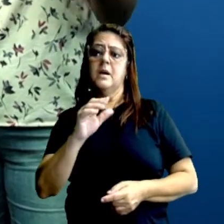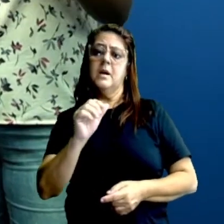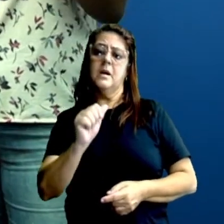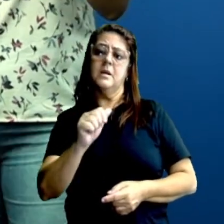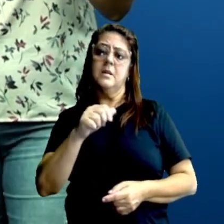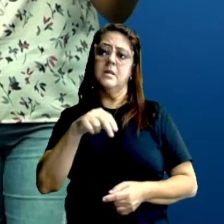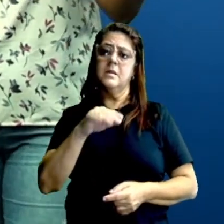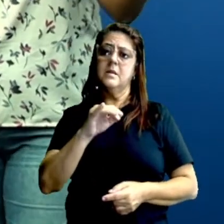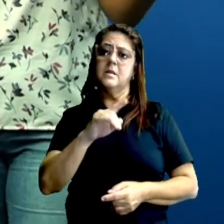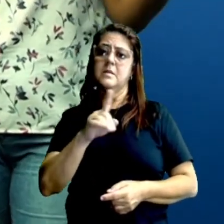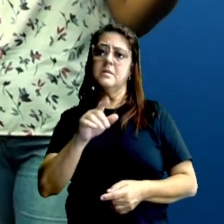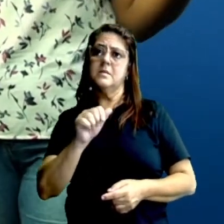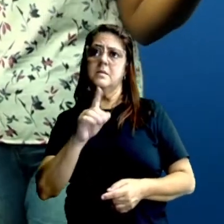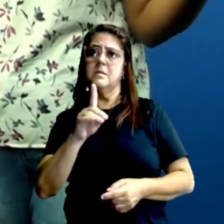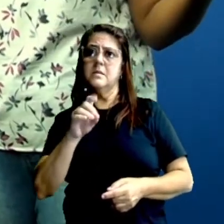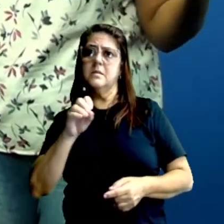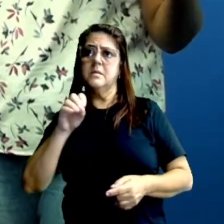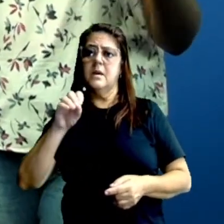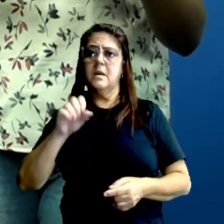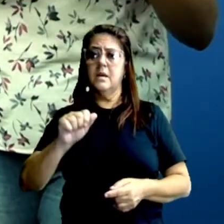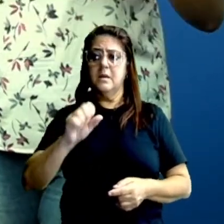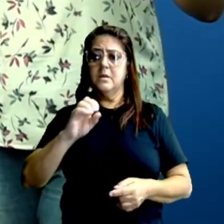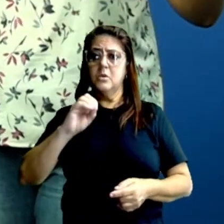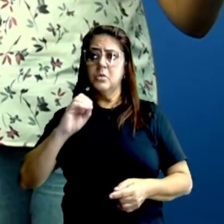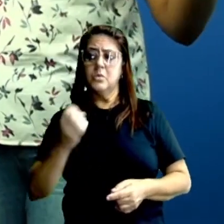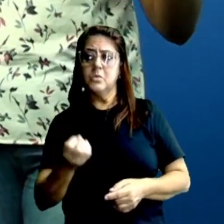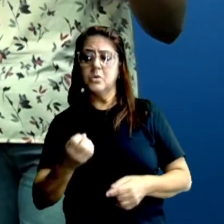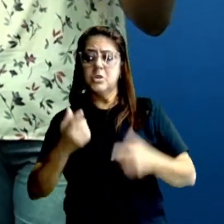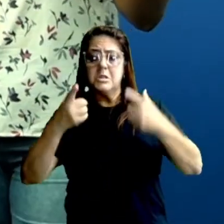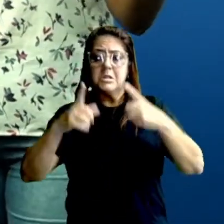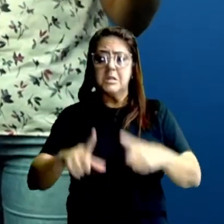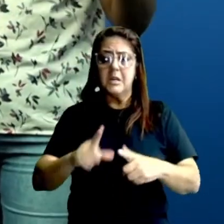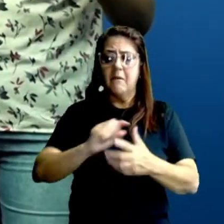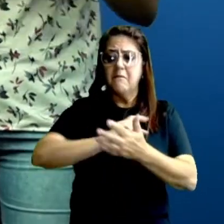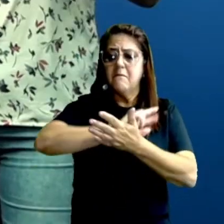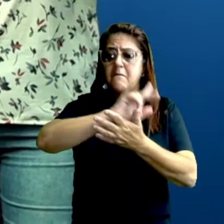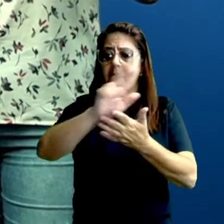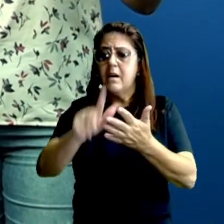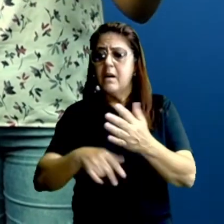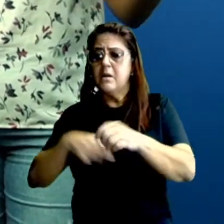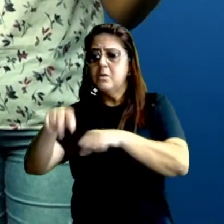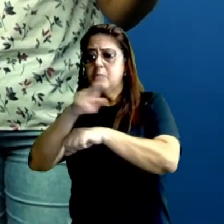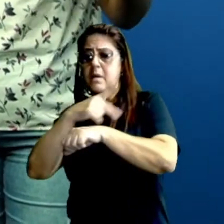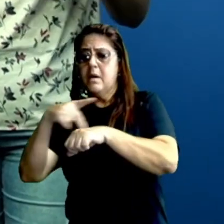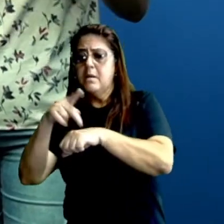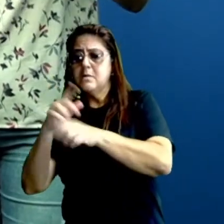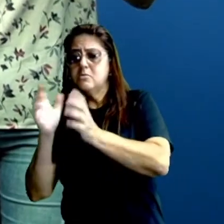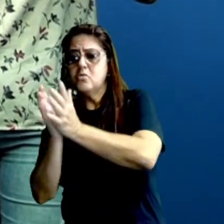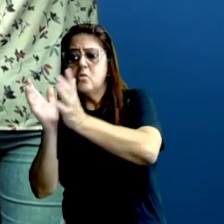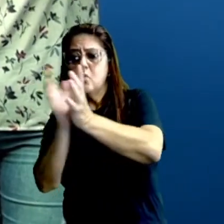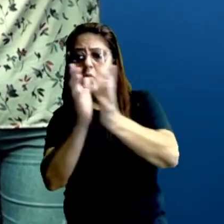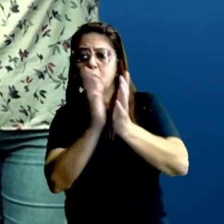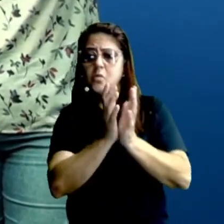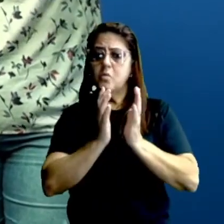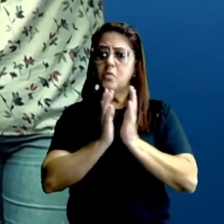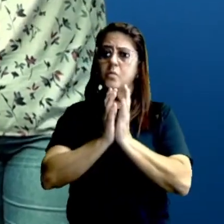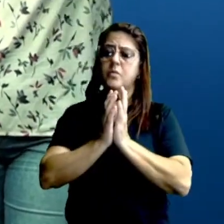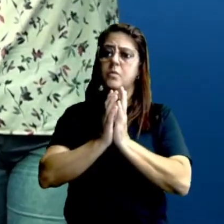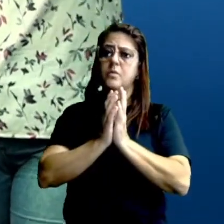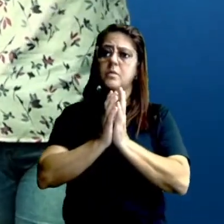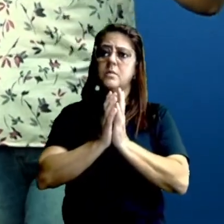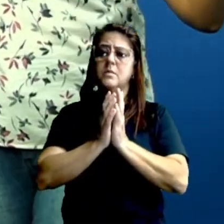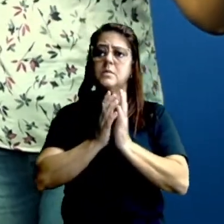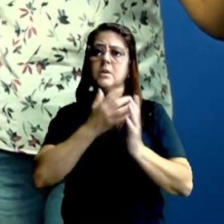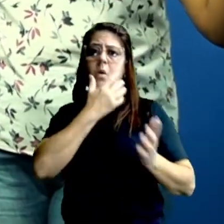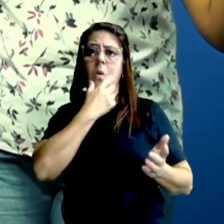seus países da África África é um continente né Onde existem vários países são vários povos africanos vários grupos